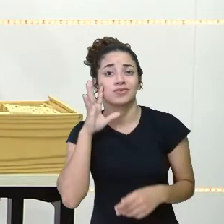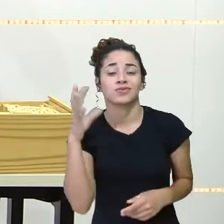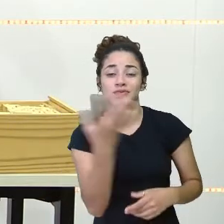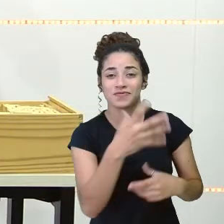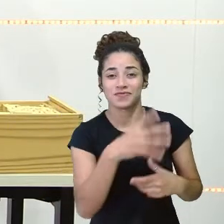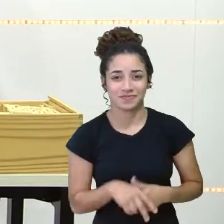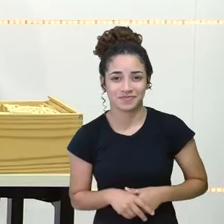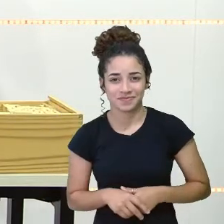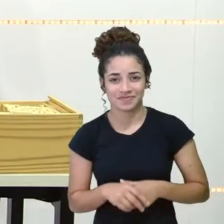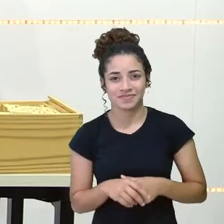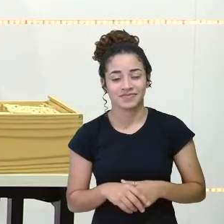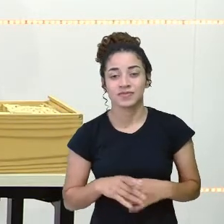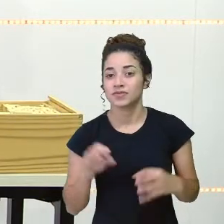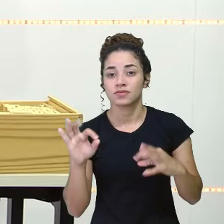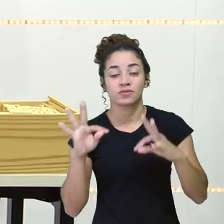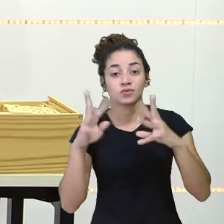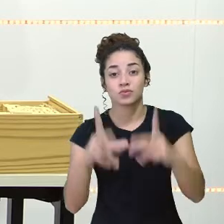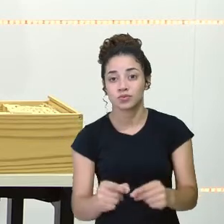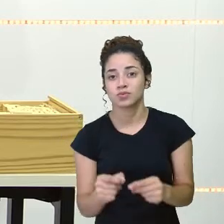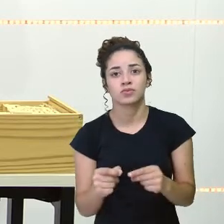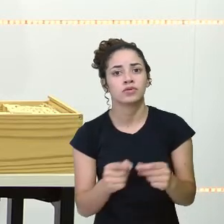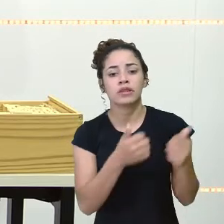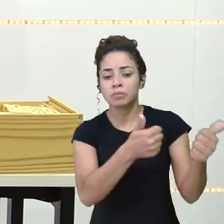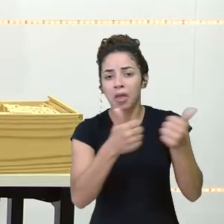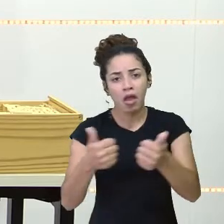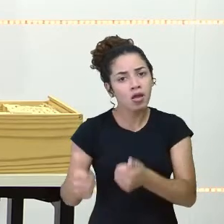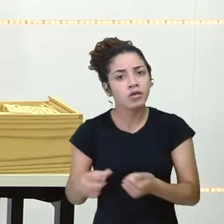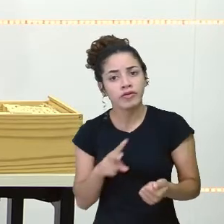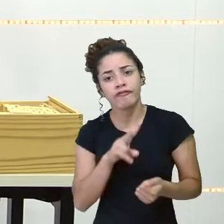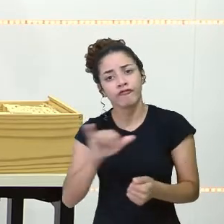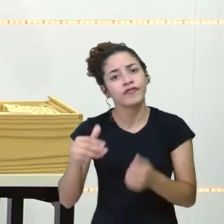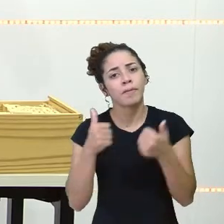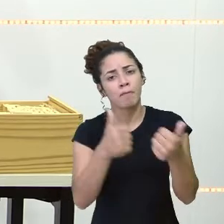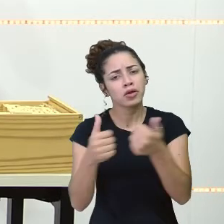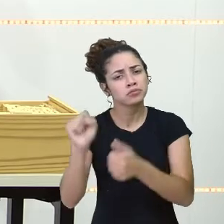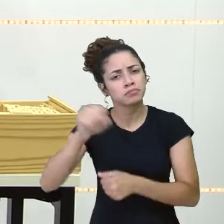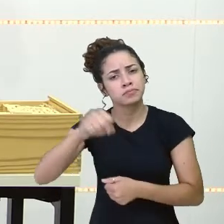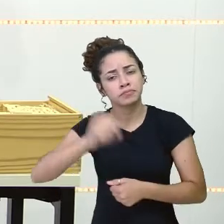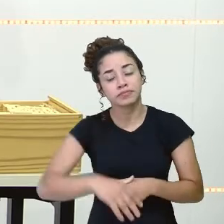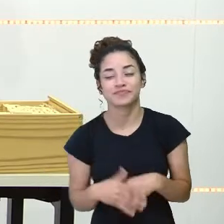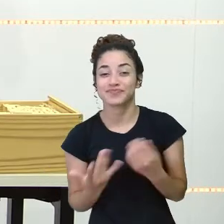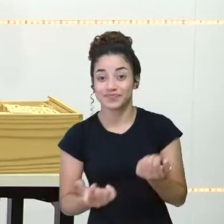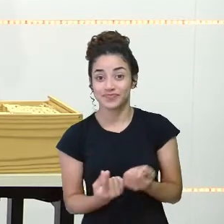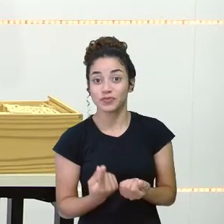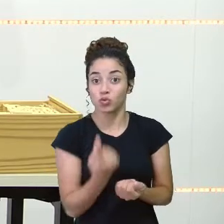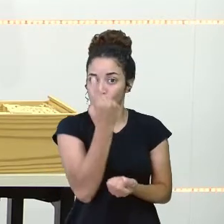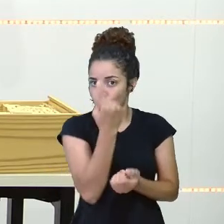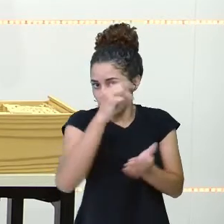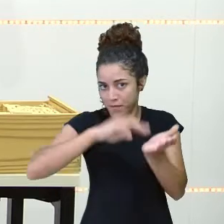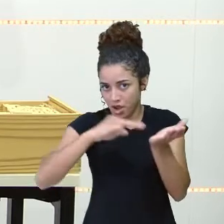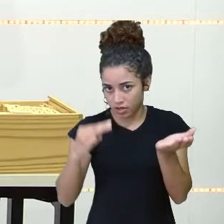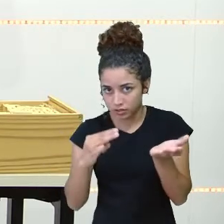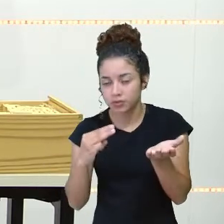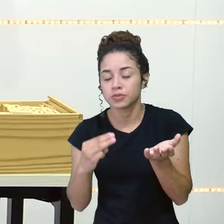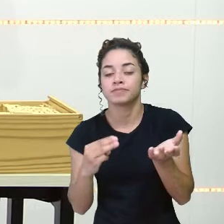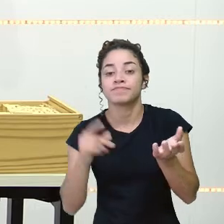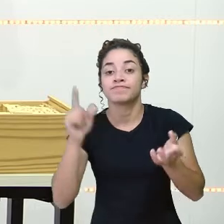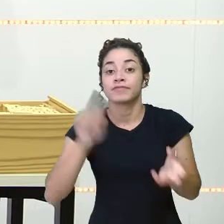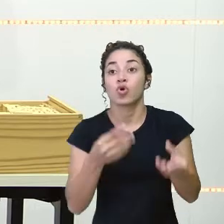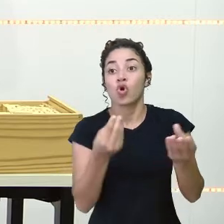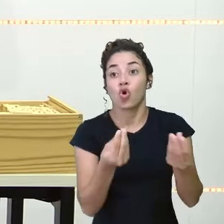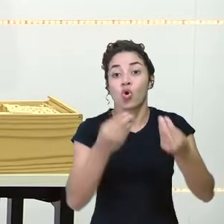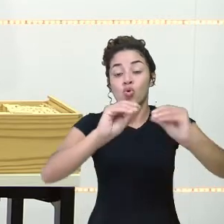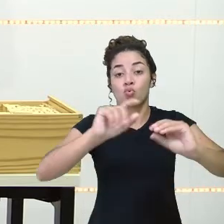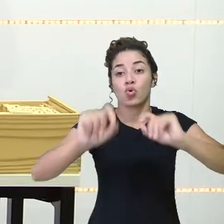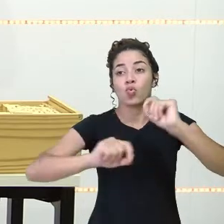Chega lá, todo caminho dá na venda, como diz a história. Vamos lá? Uma das possibilidades é adicionando na